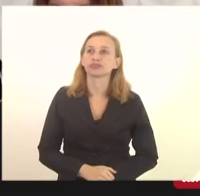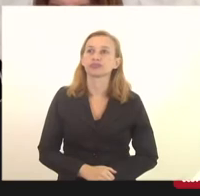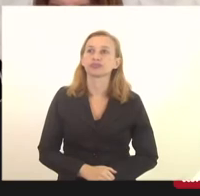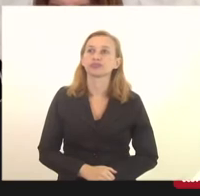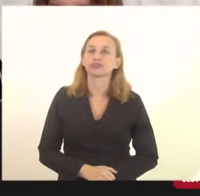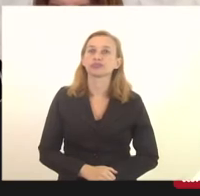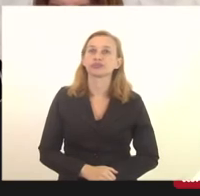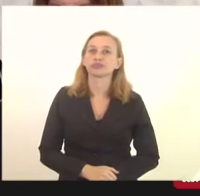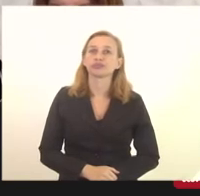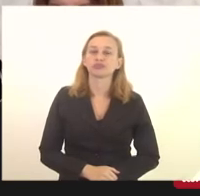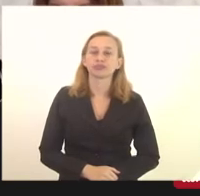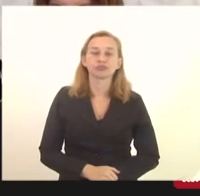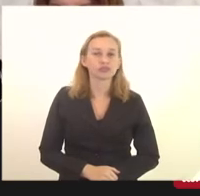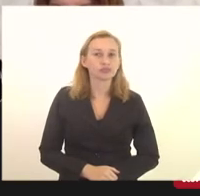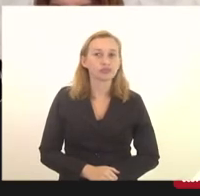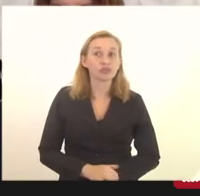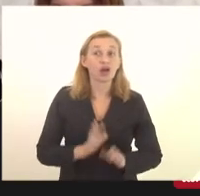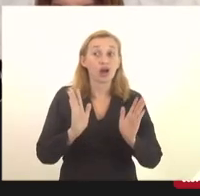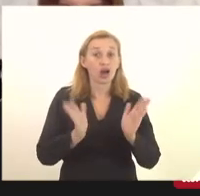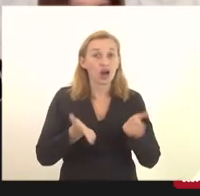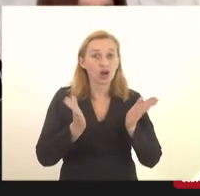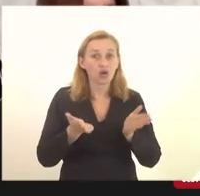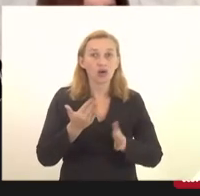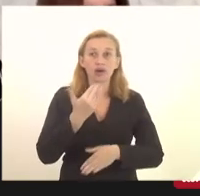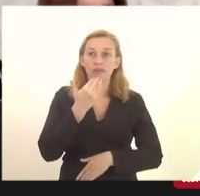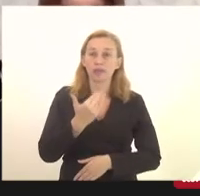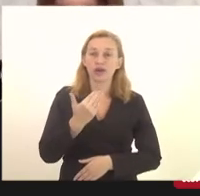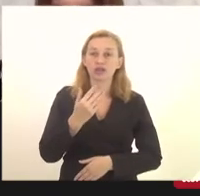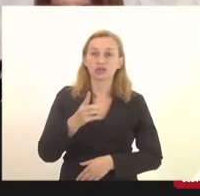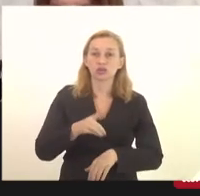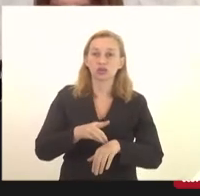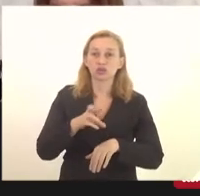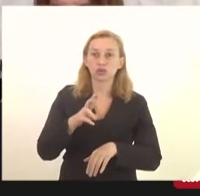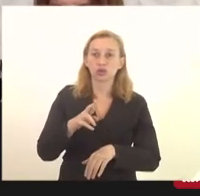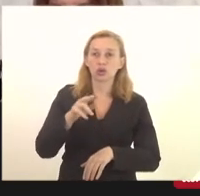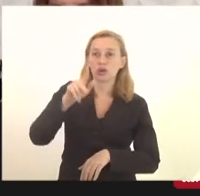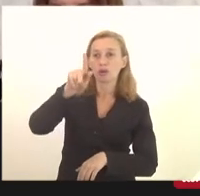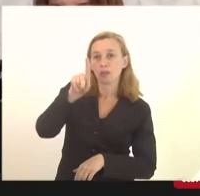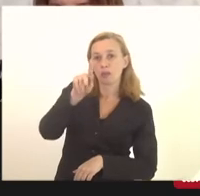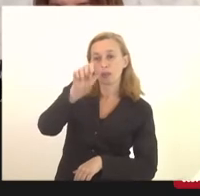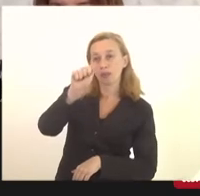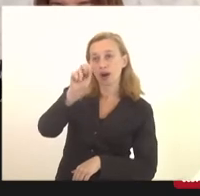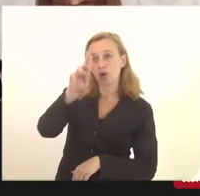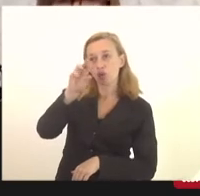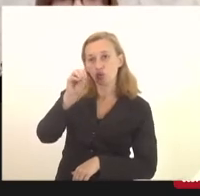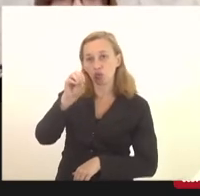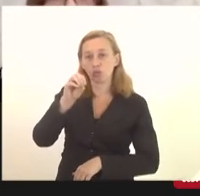Eu passo agora a palavra para o doutor Paulo Henrique Manier.